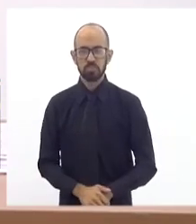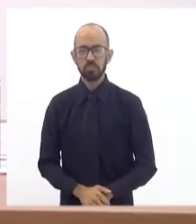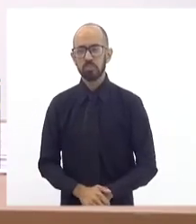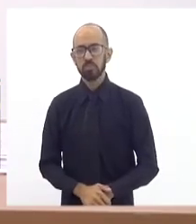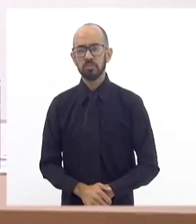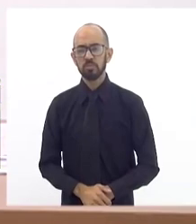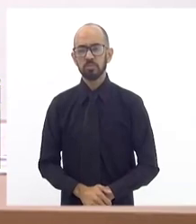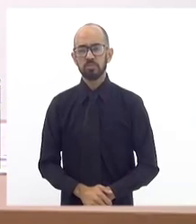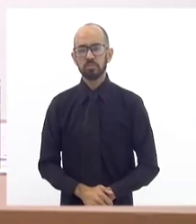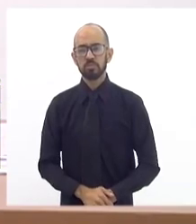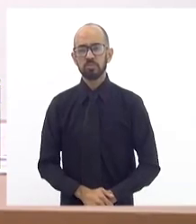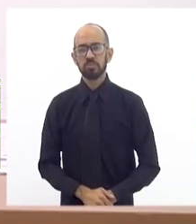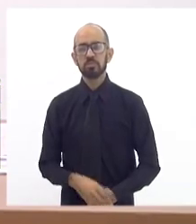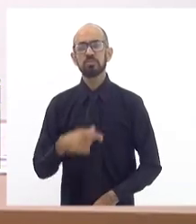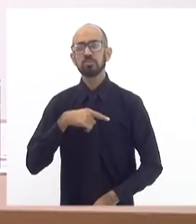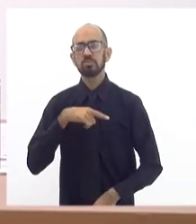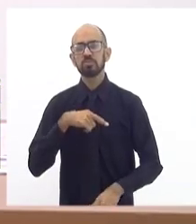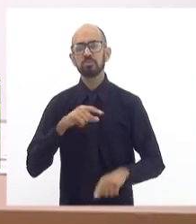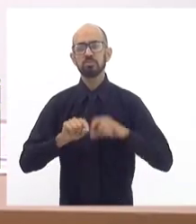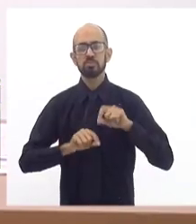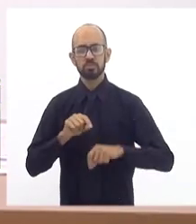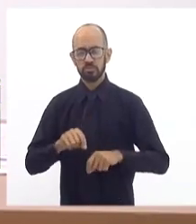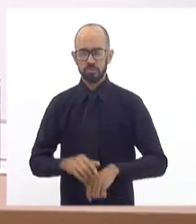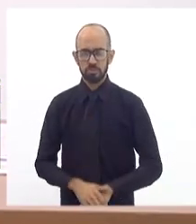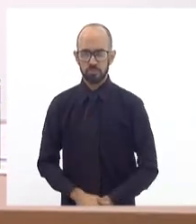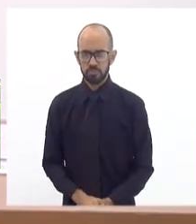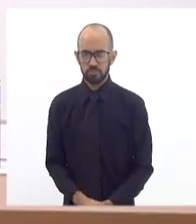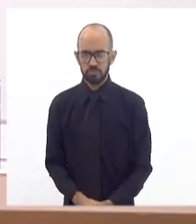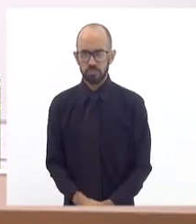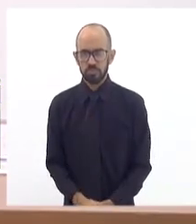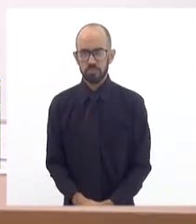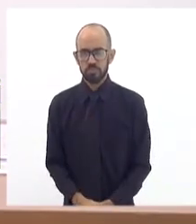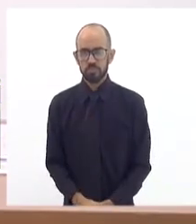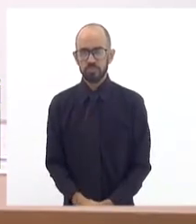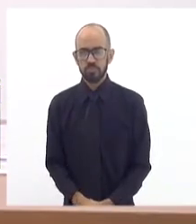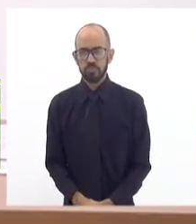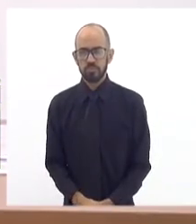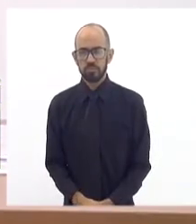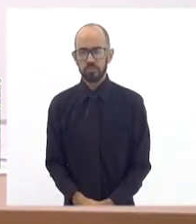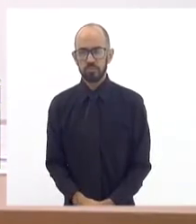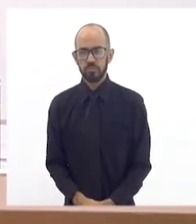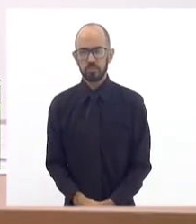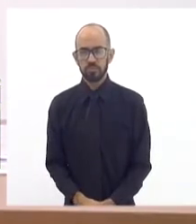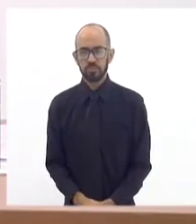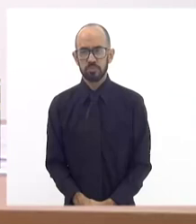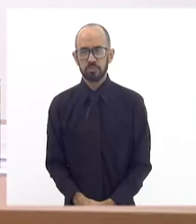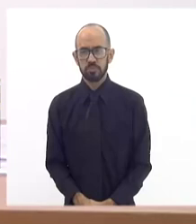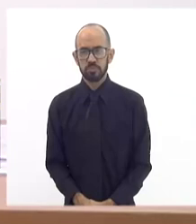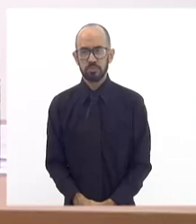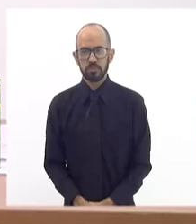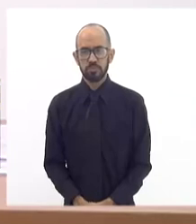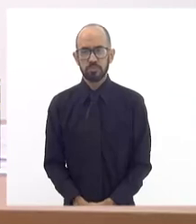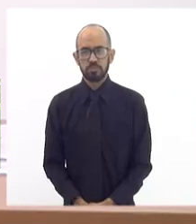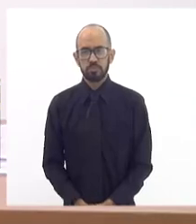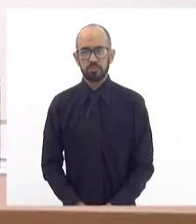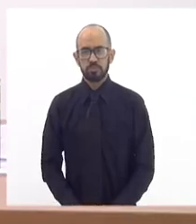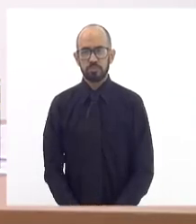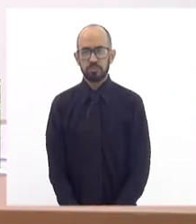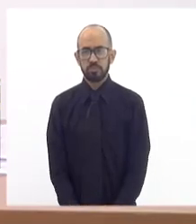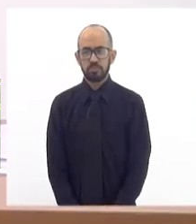E aí nós temos aqui e cadê cadê que tá aqui